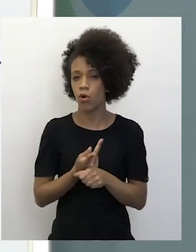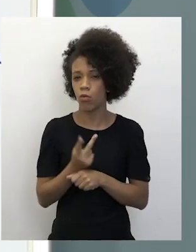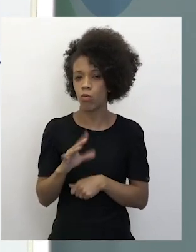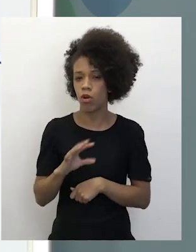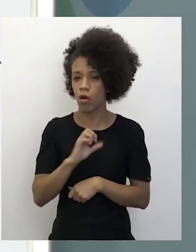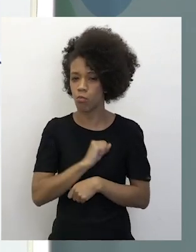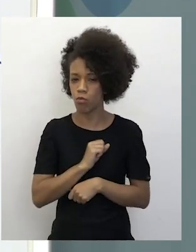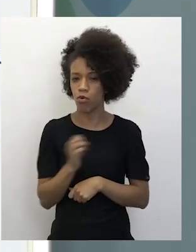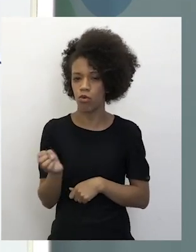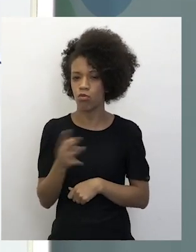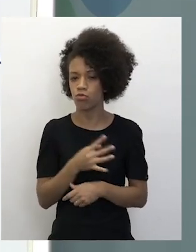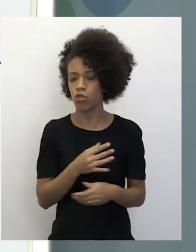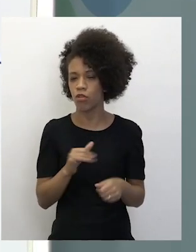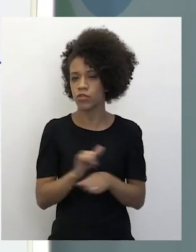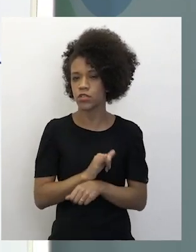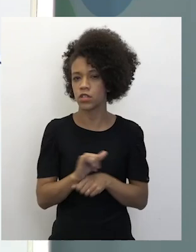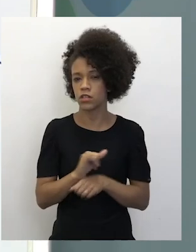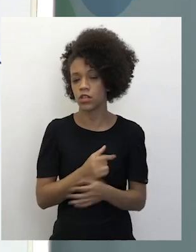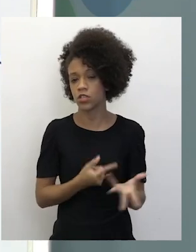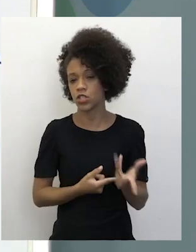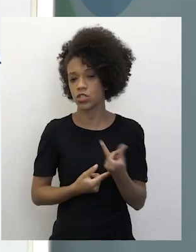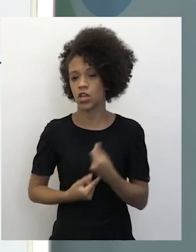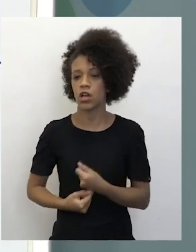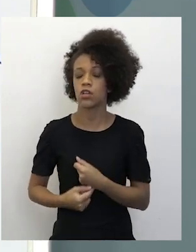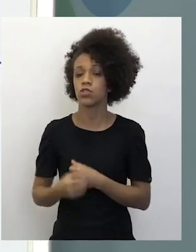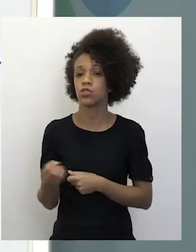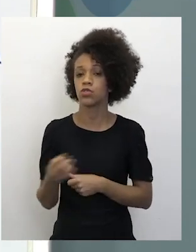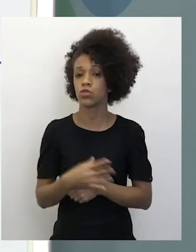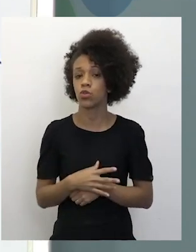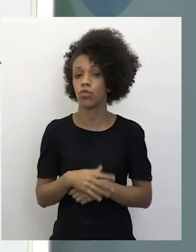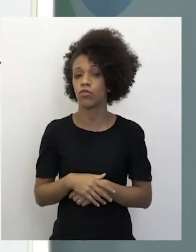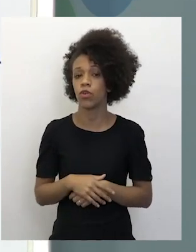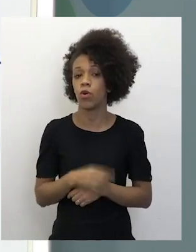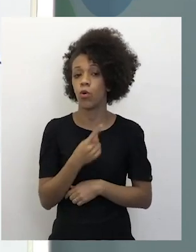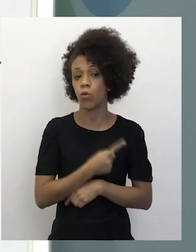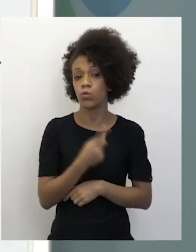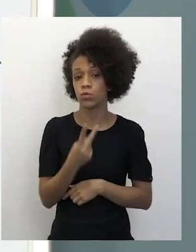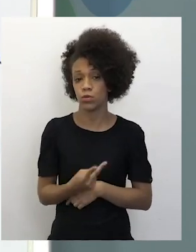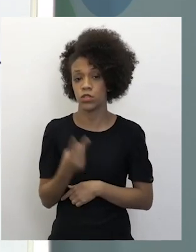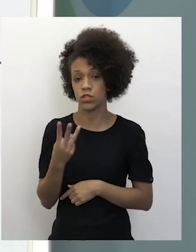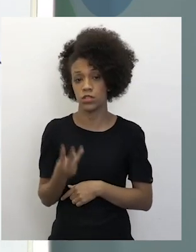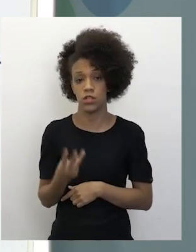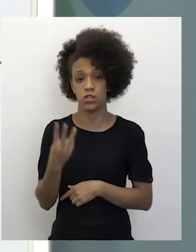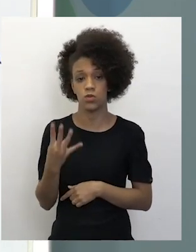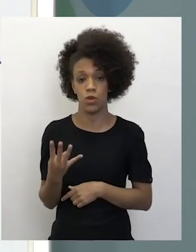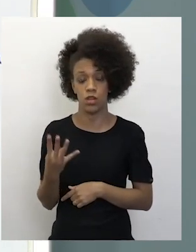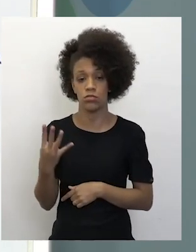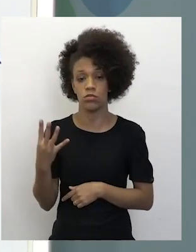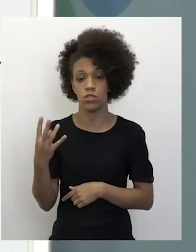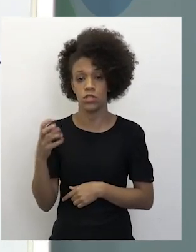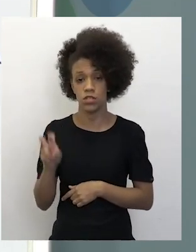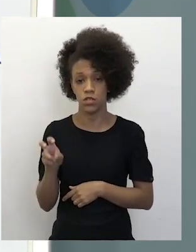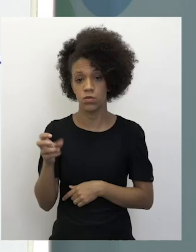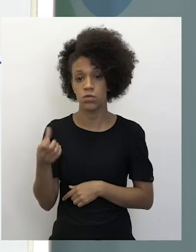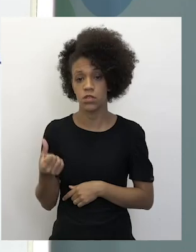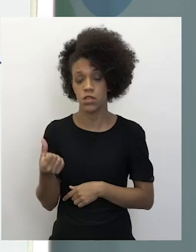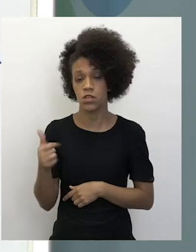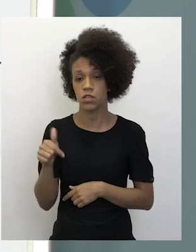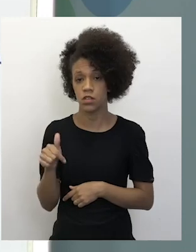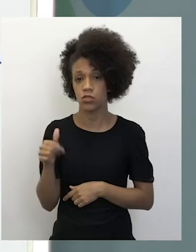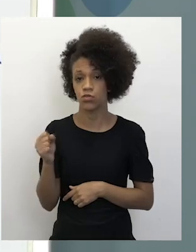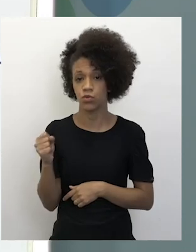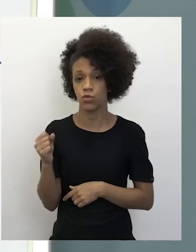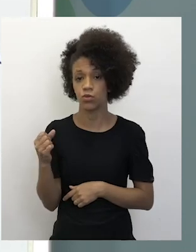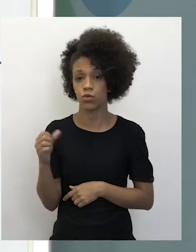Artes novo Engenho você conta que vai ter dez quer ver um dois três quatro cinco seis